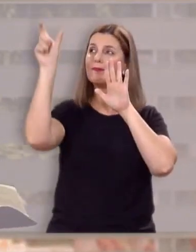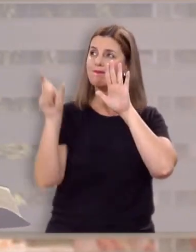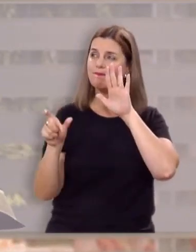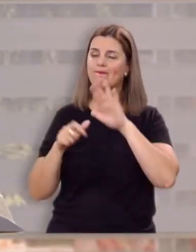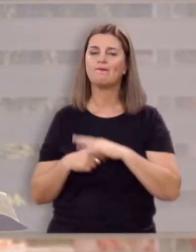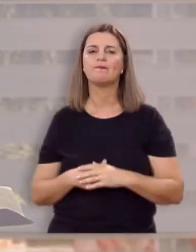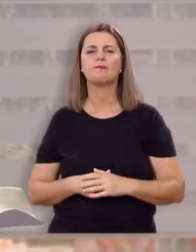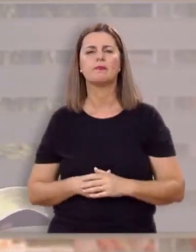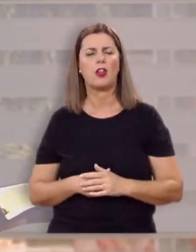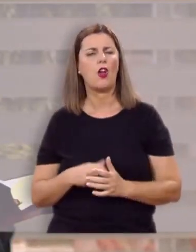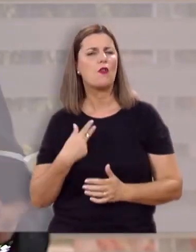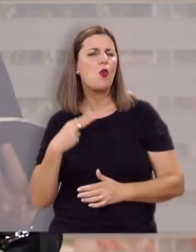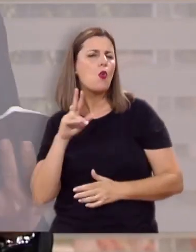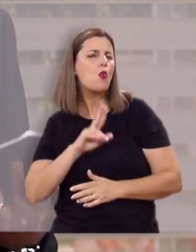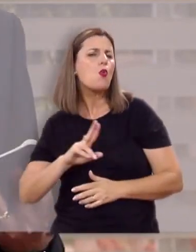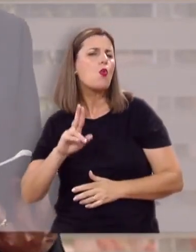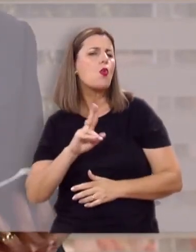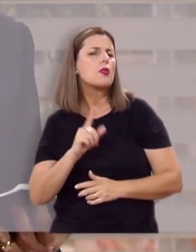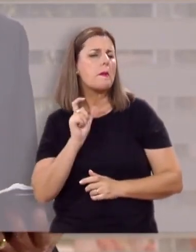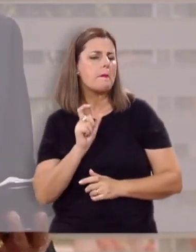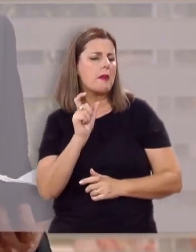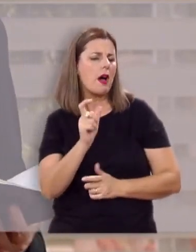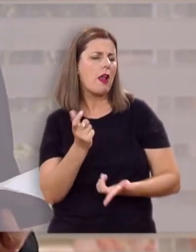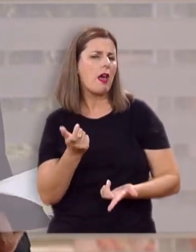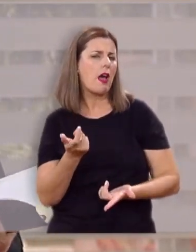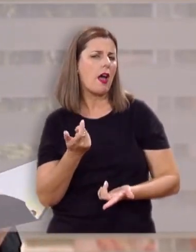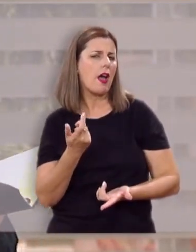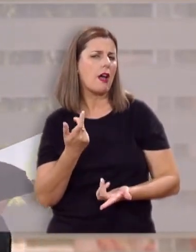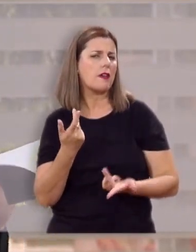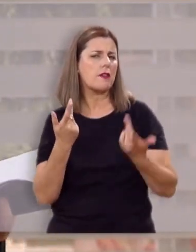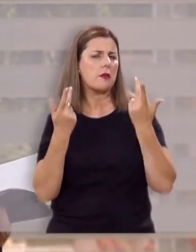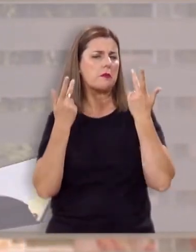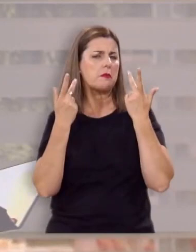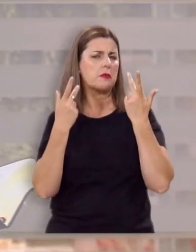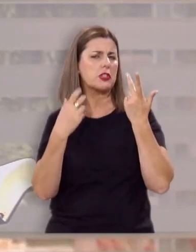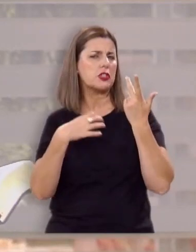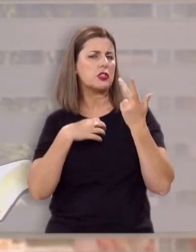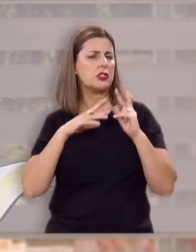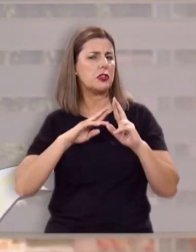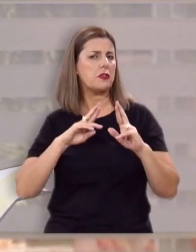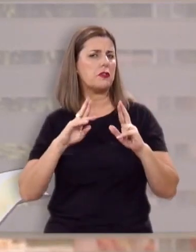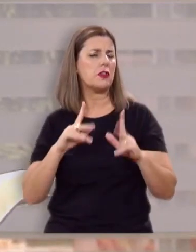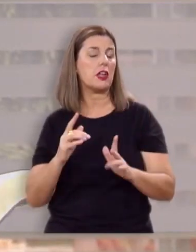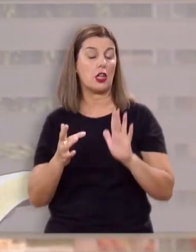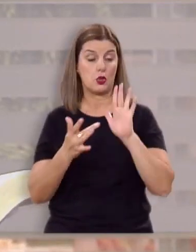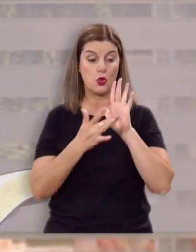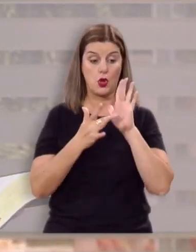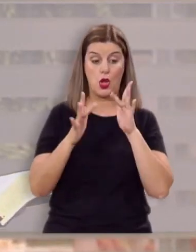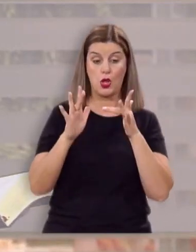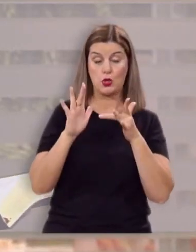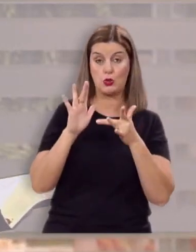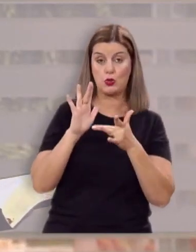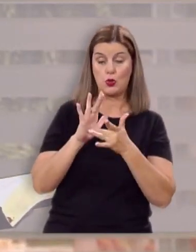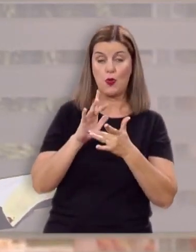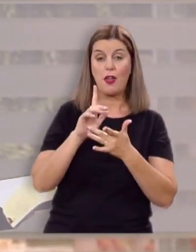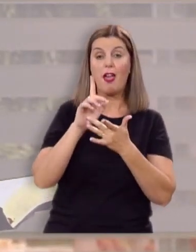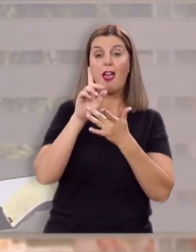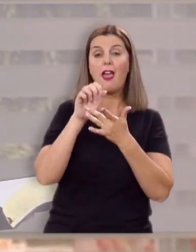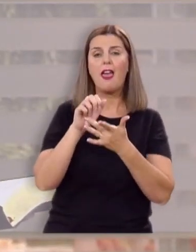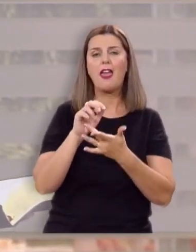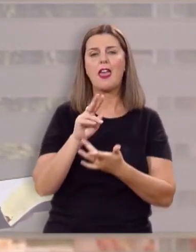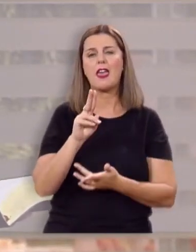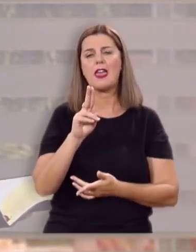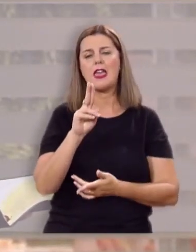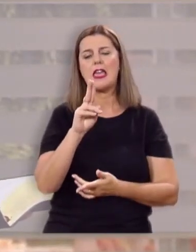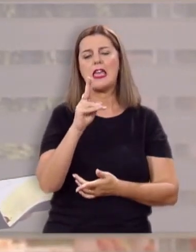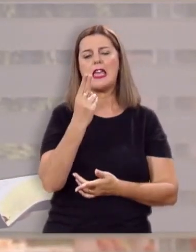seu ser. Vou usar uma palavra que não é comum, é mais comum nos círculos teológicos. Jesus é